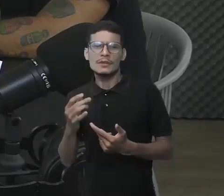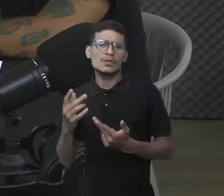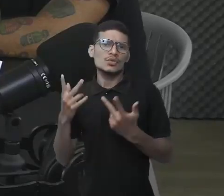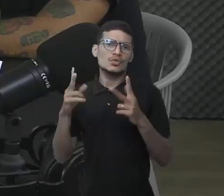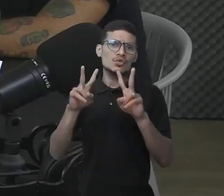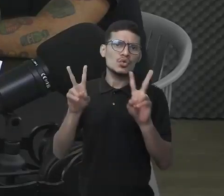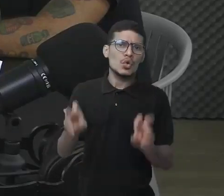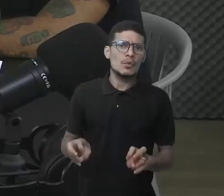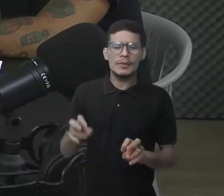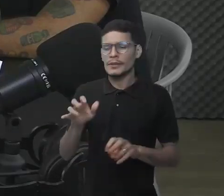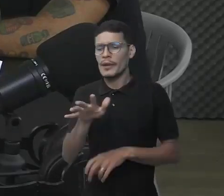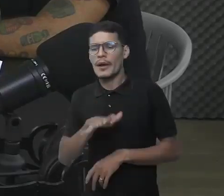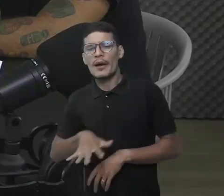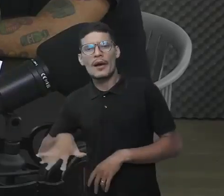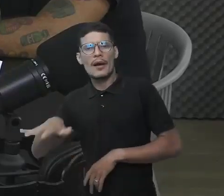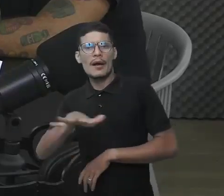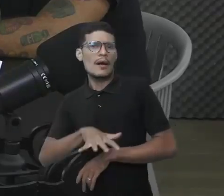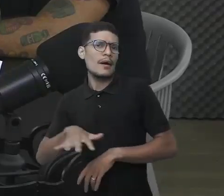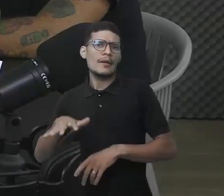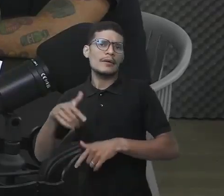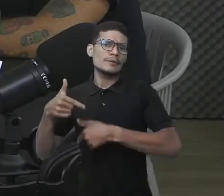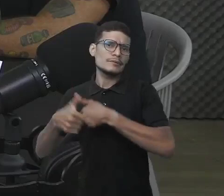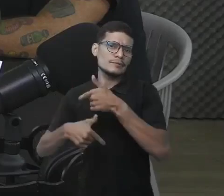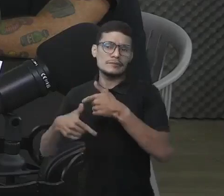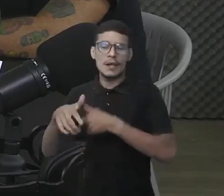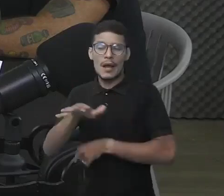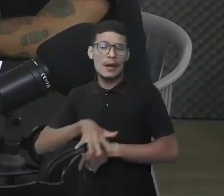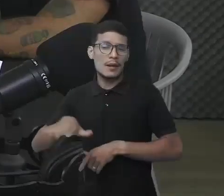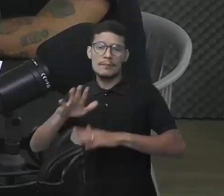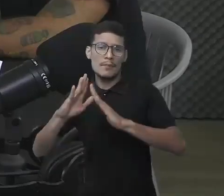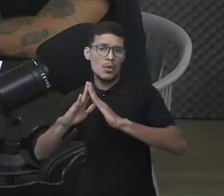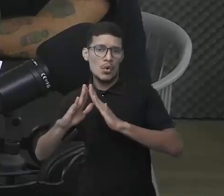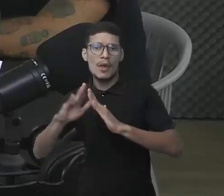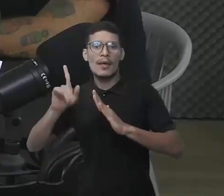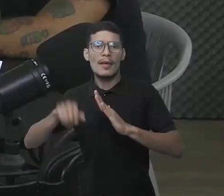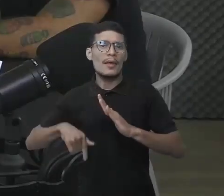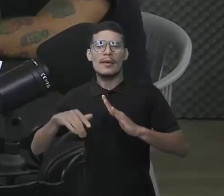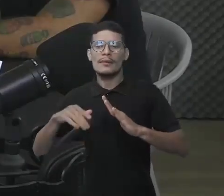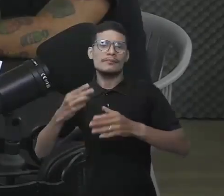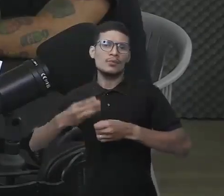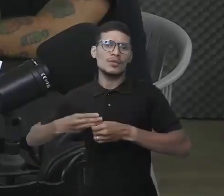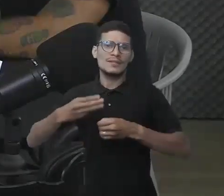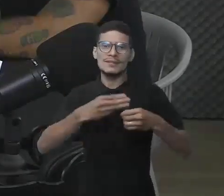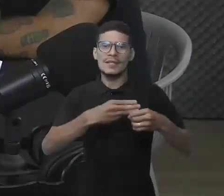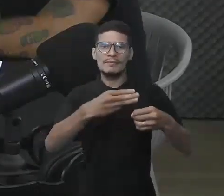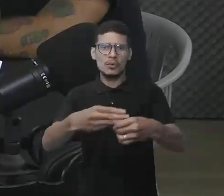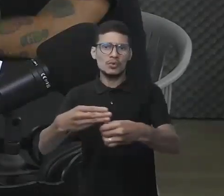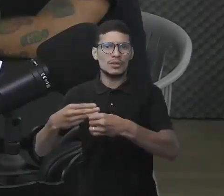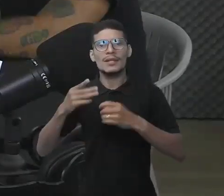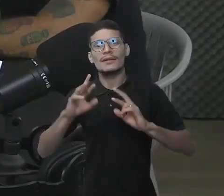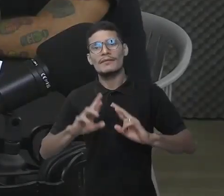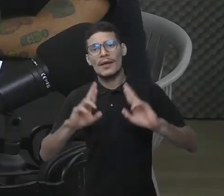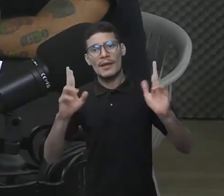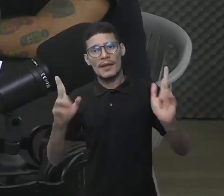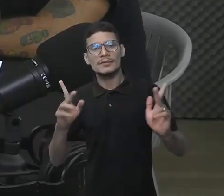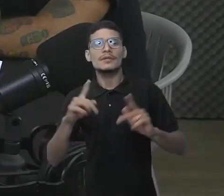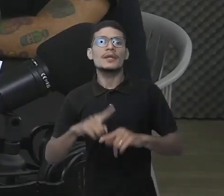do território de moradia, apesar de serem de municípios diferentes,